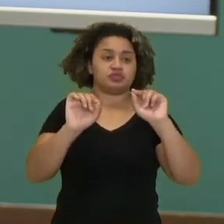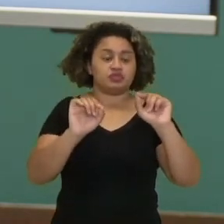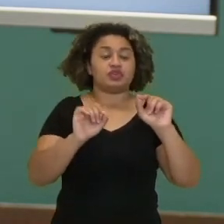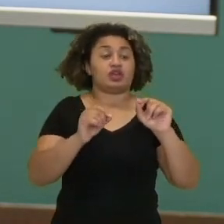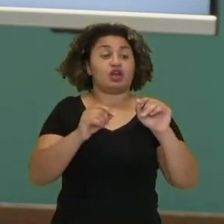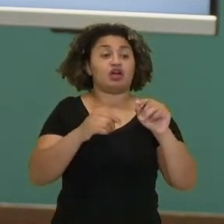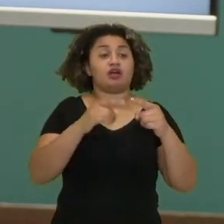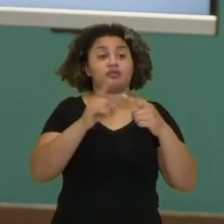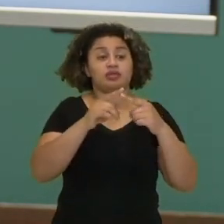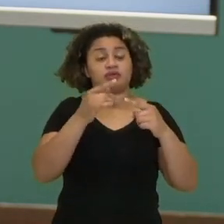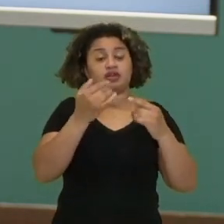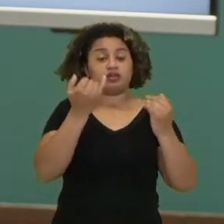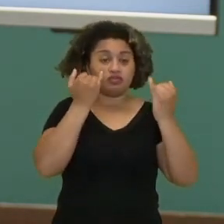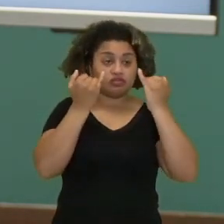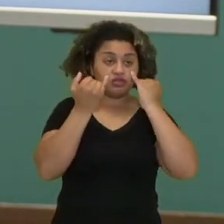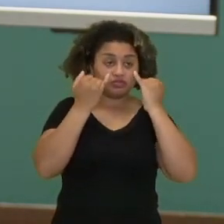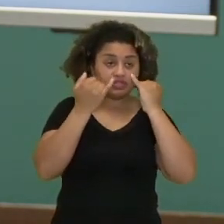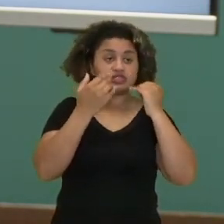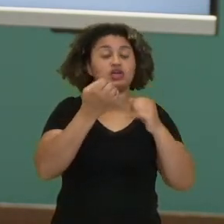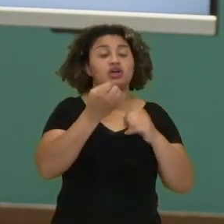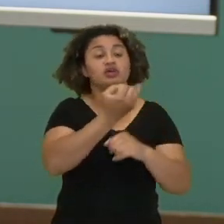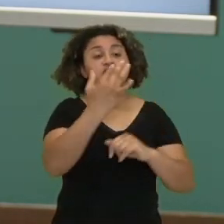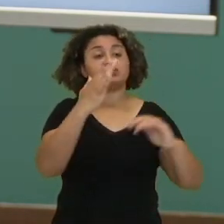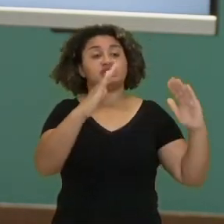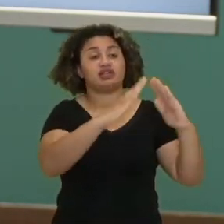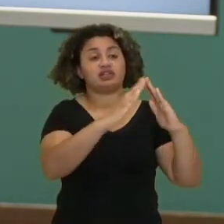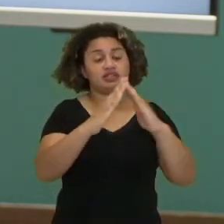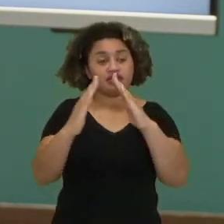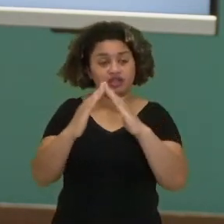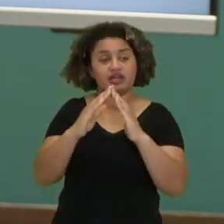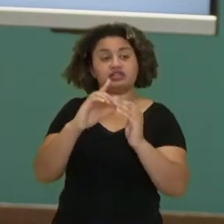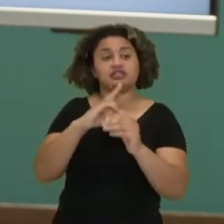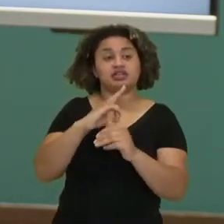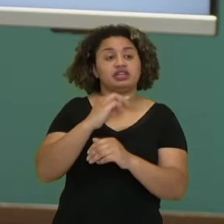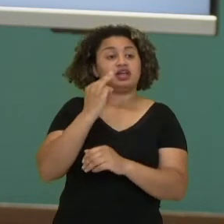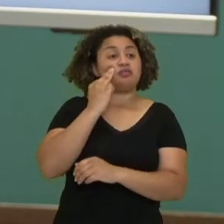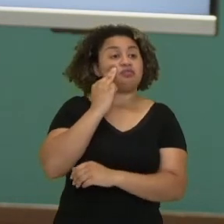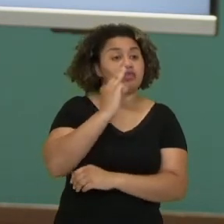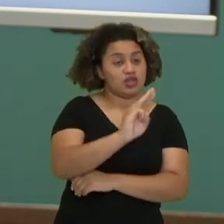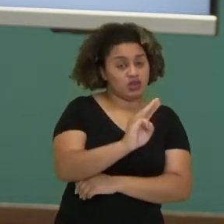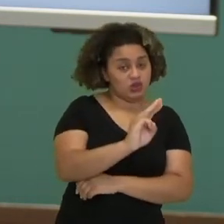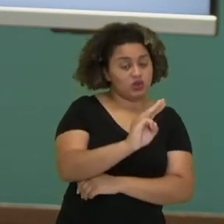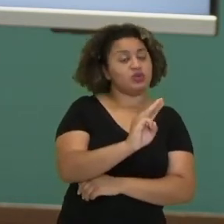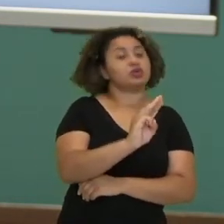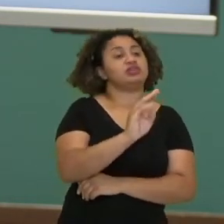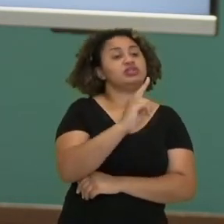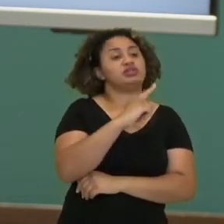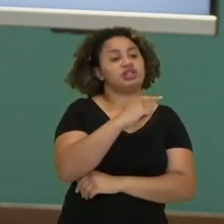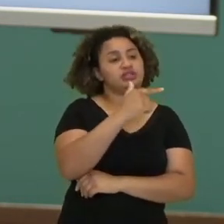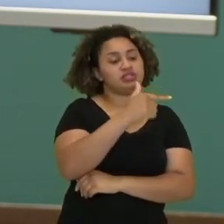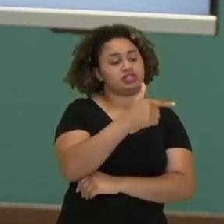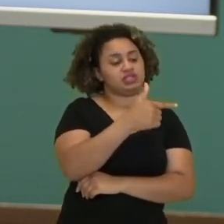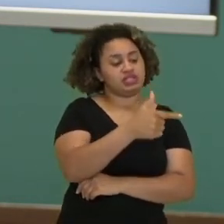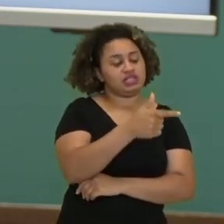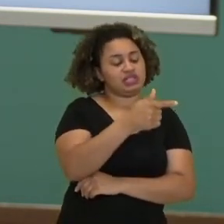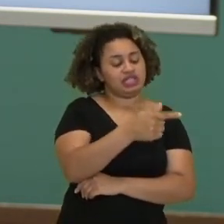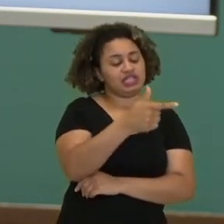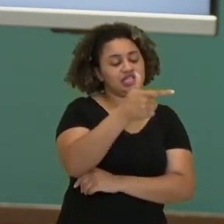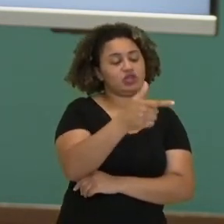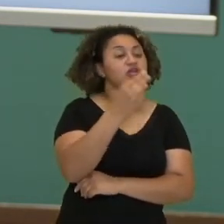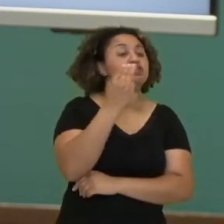primeira informação? Número de domicílios em milhões. Então, eu tenho 72 milhões